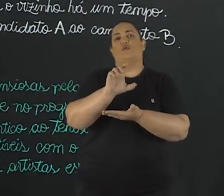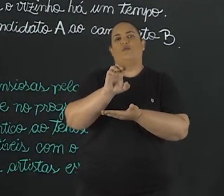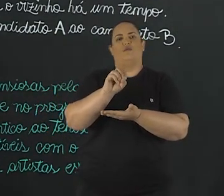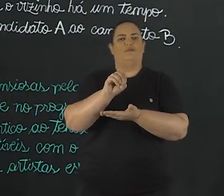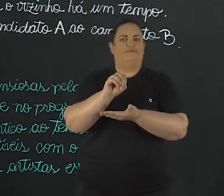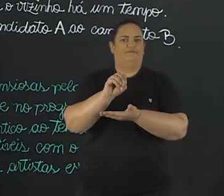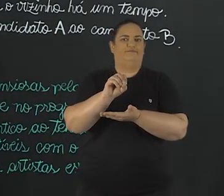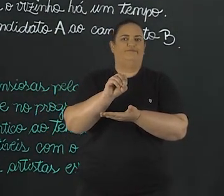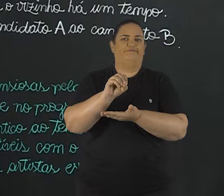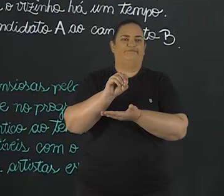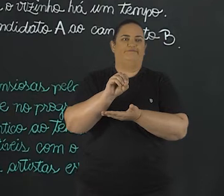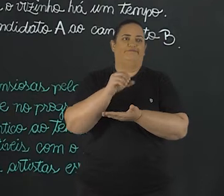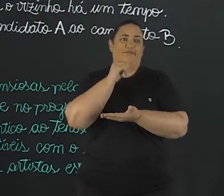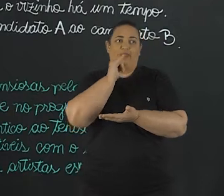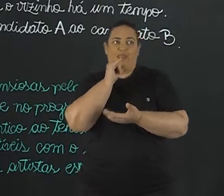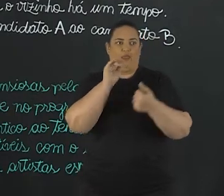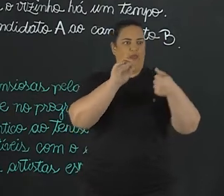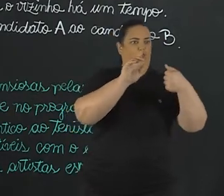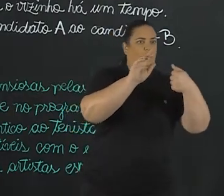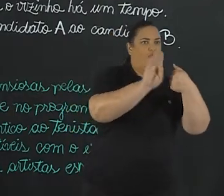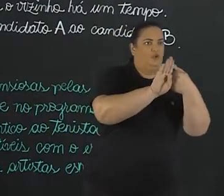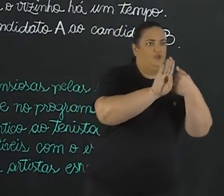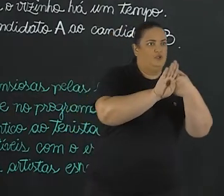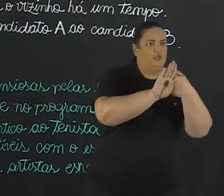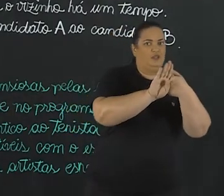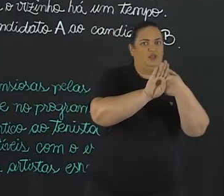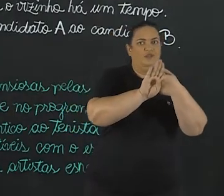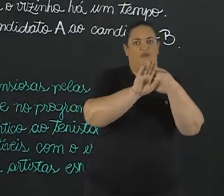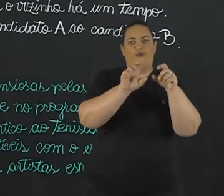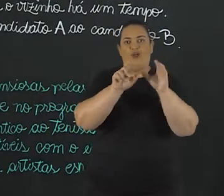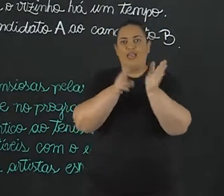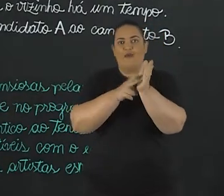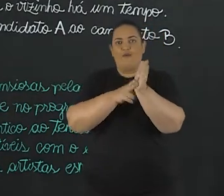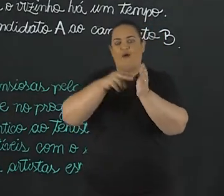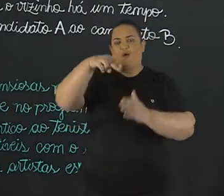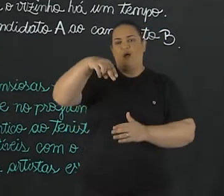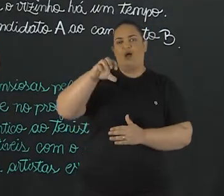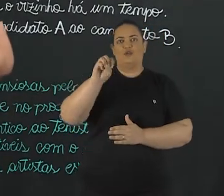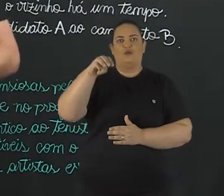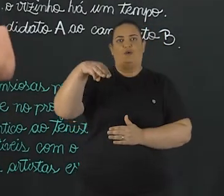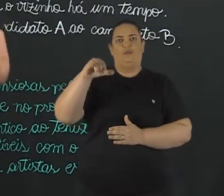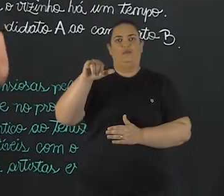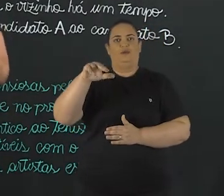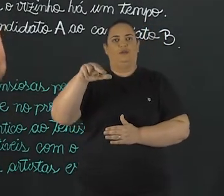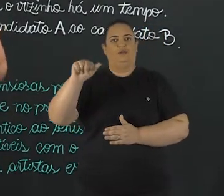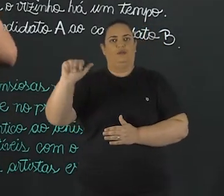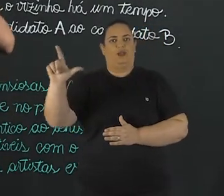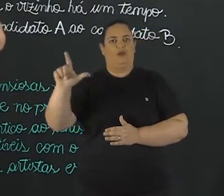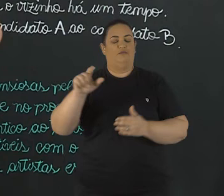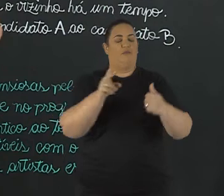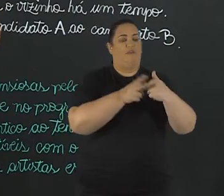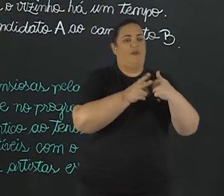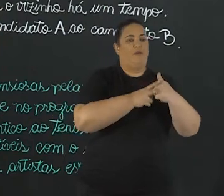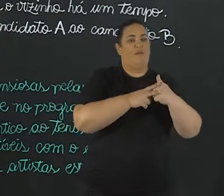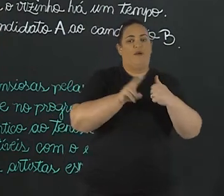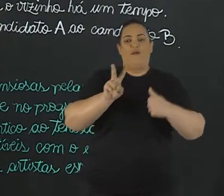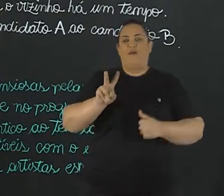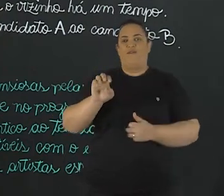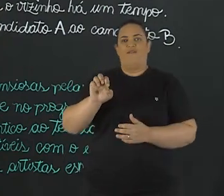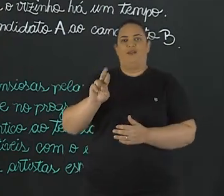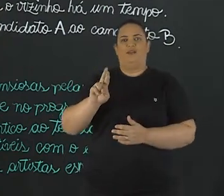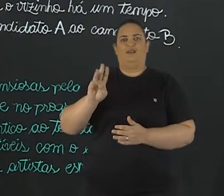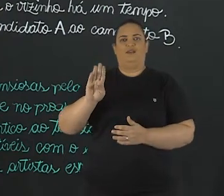regência nominal. Termo regente verbo, regência verbal. Você pode encontrar separadamente nos livros essa divisão.